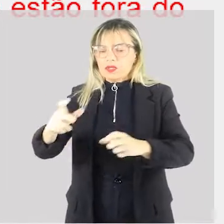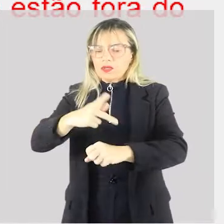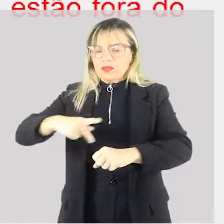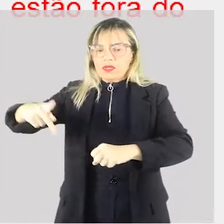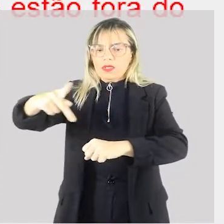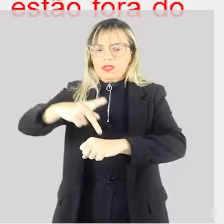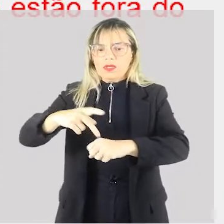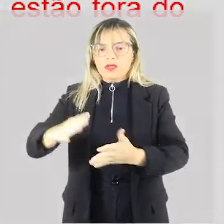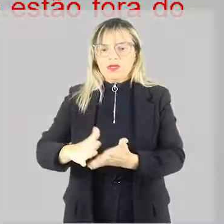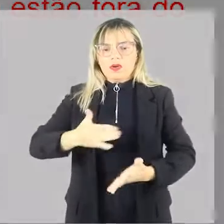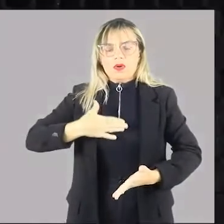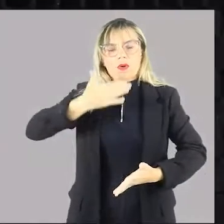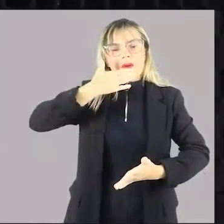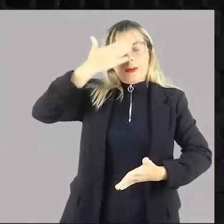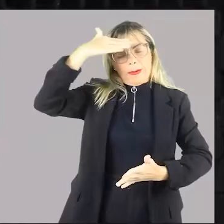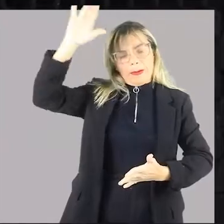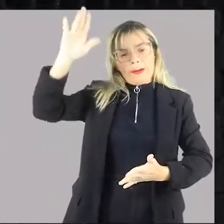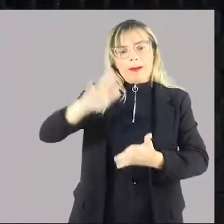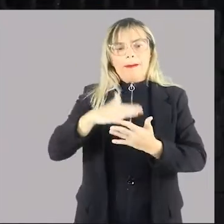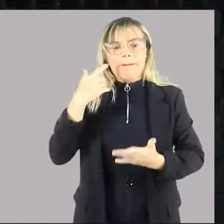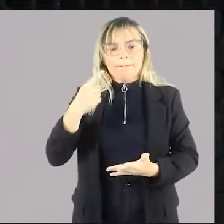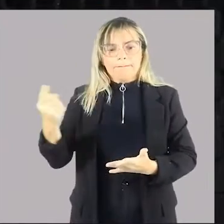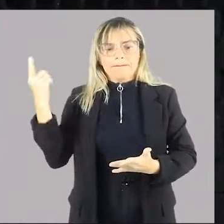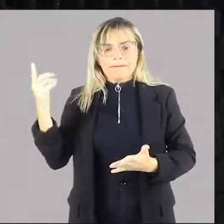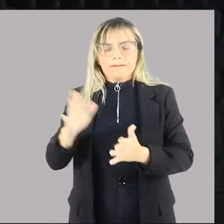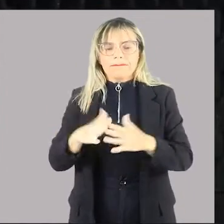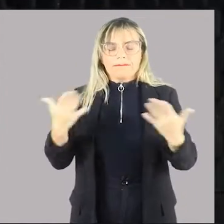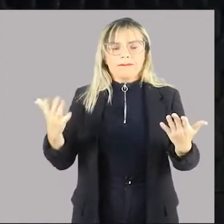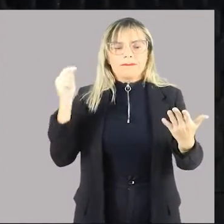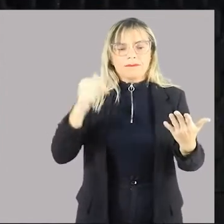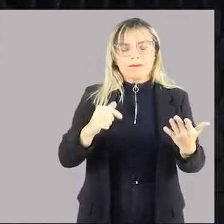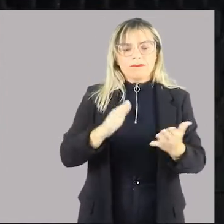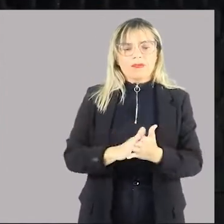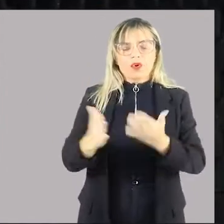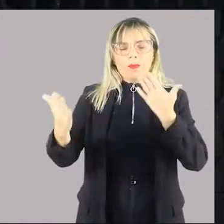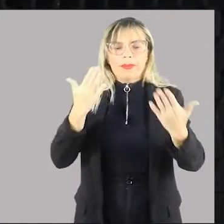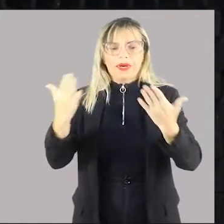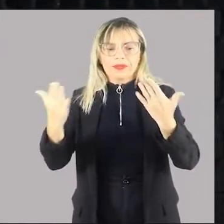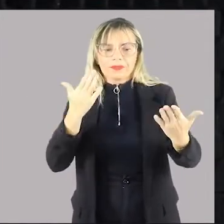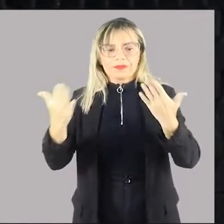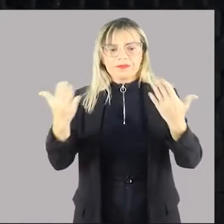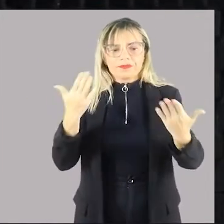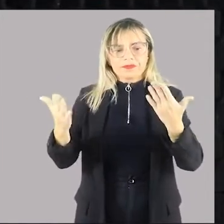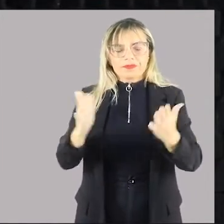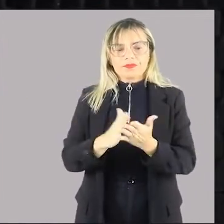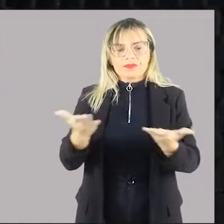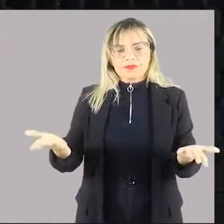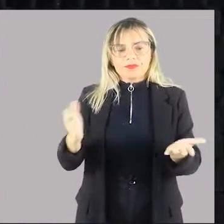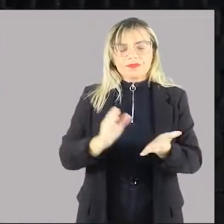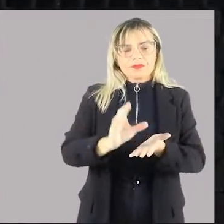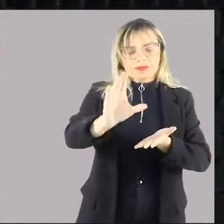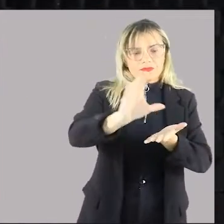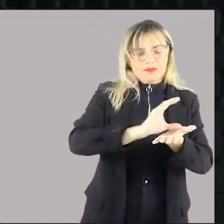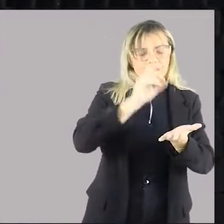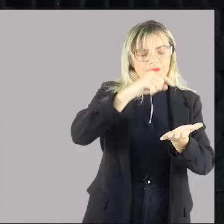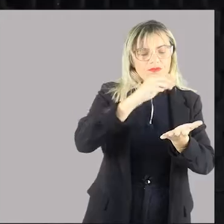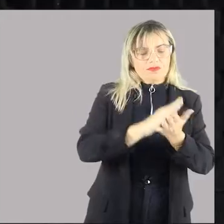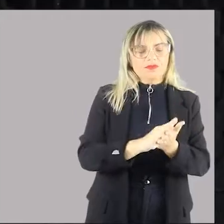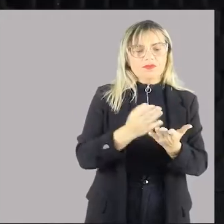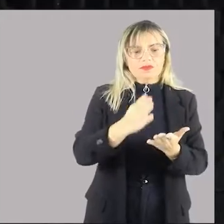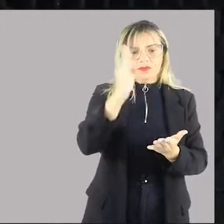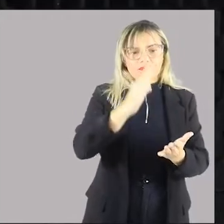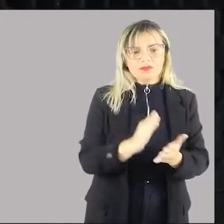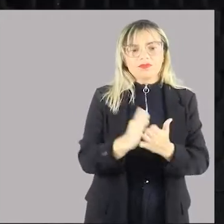Olha só, o Brasil tem uma concentração de renda maior do que os grandes países árabes, o que mostra a